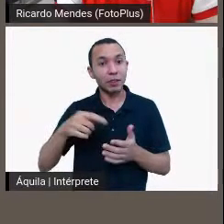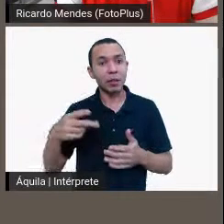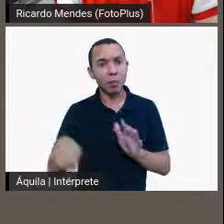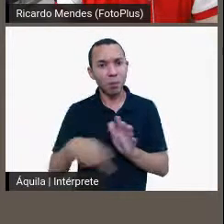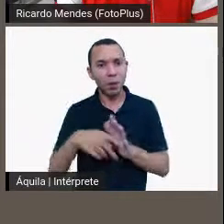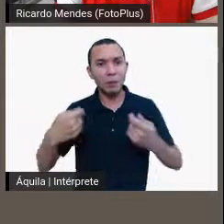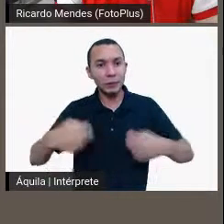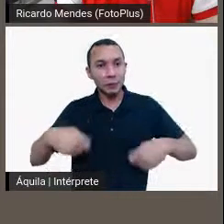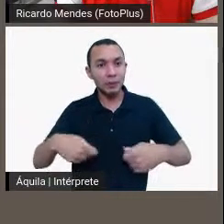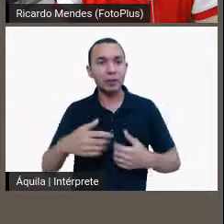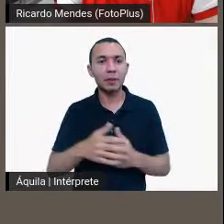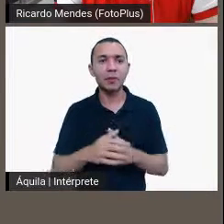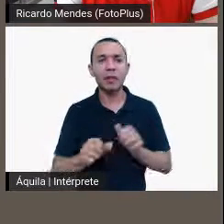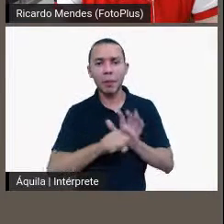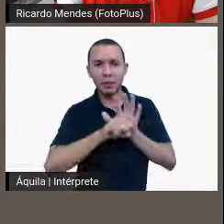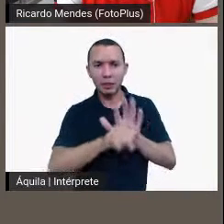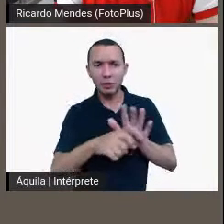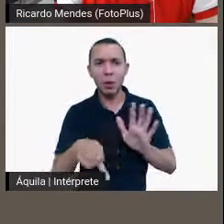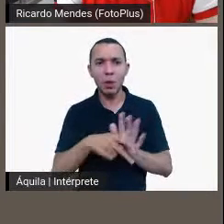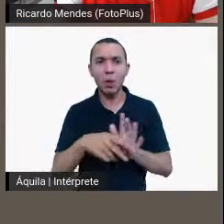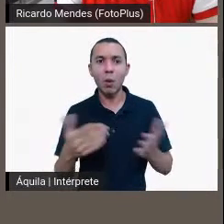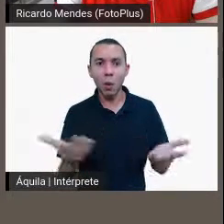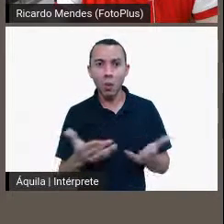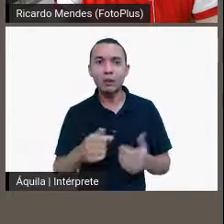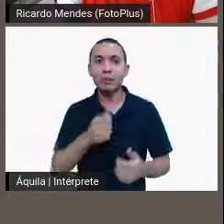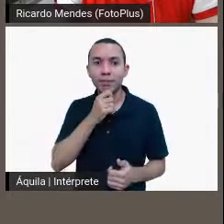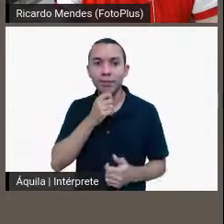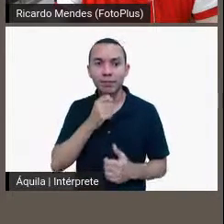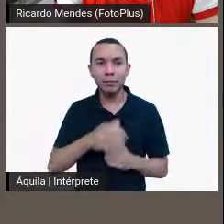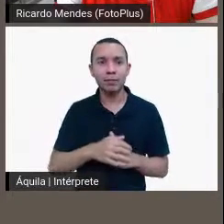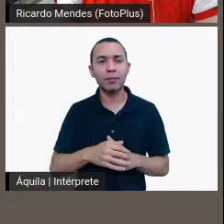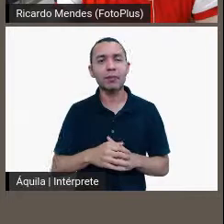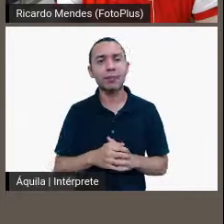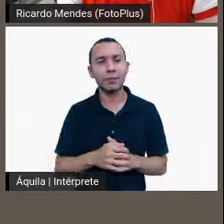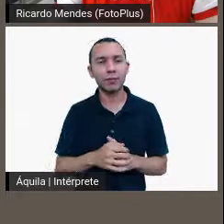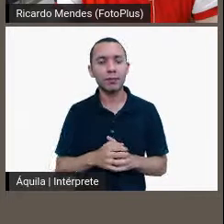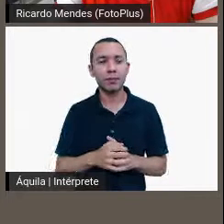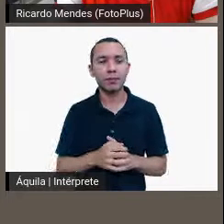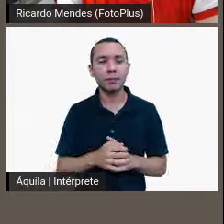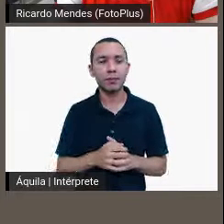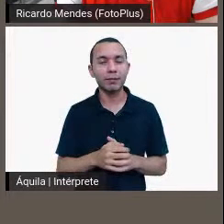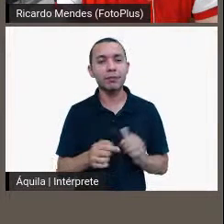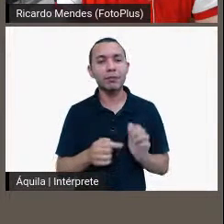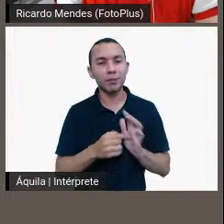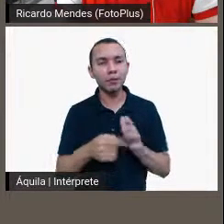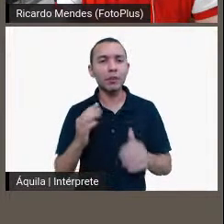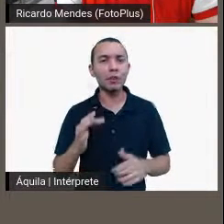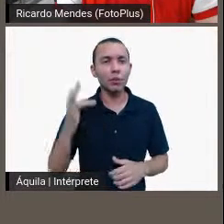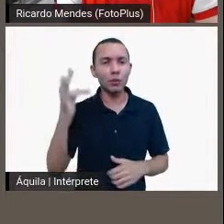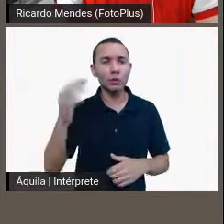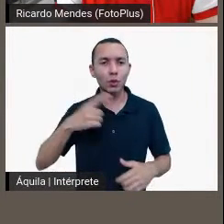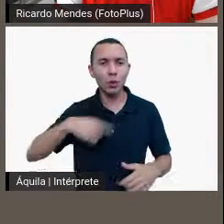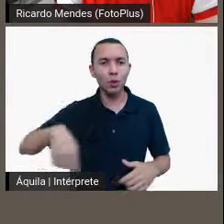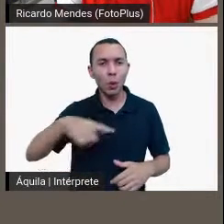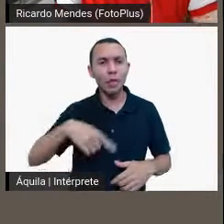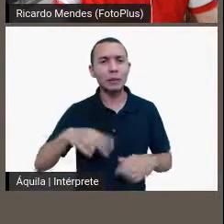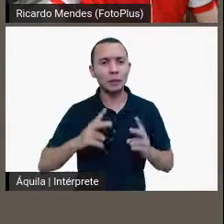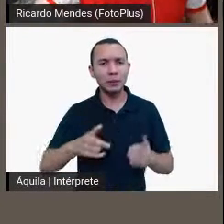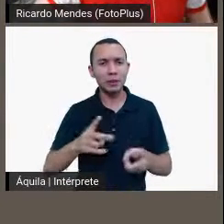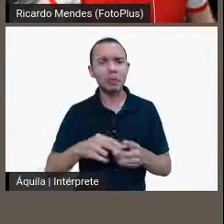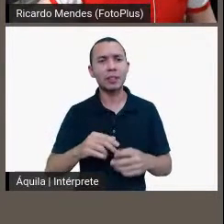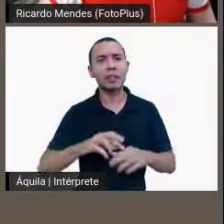enclausuradas, simbólicas, não operacionais. Como ser inspirado na fala de Claude Lévi-Strauss, o futuro entre nós se desce sempre como